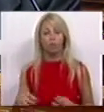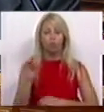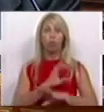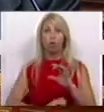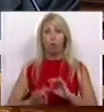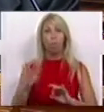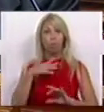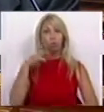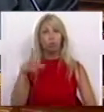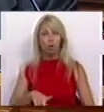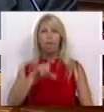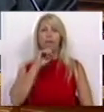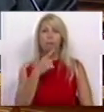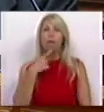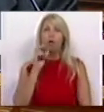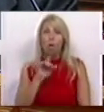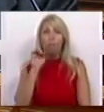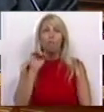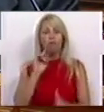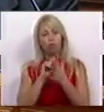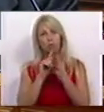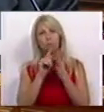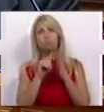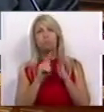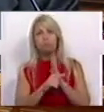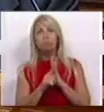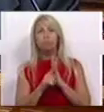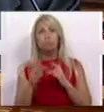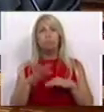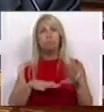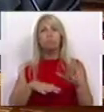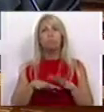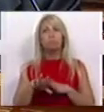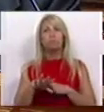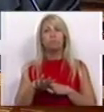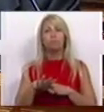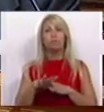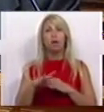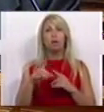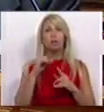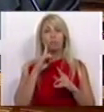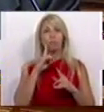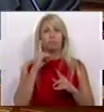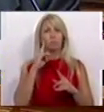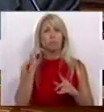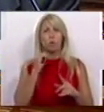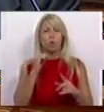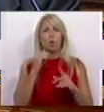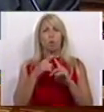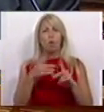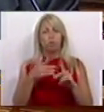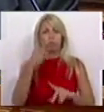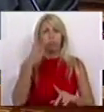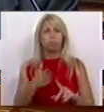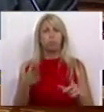capaz de, em nome desses valores, agir belicamente na defesa dos direitos humanos. Pergunta-se,